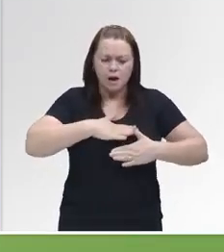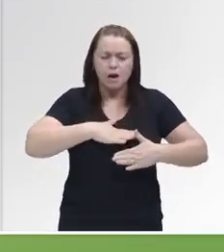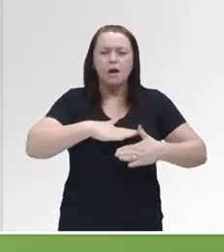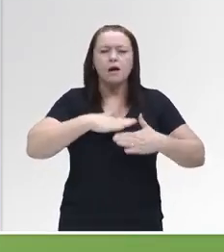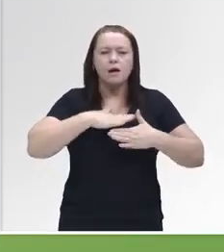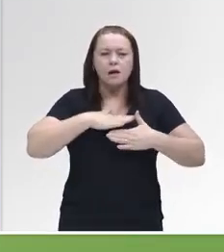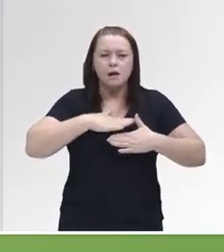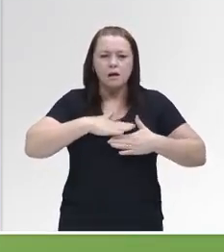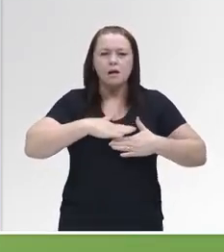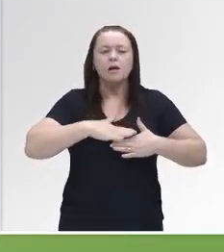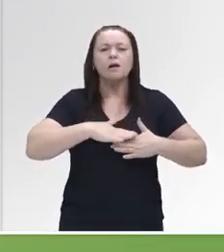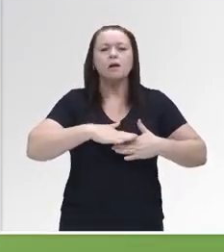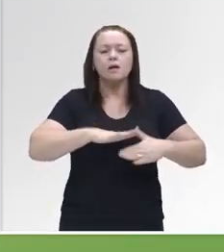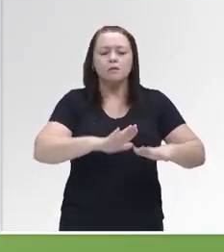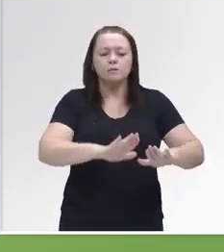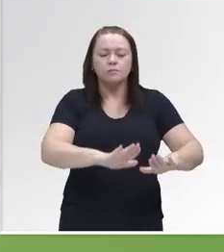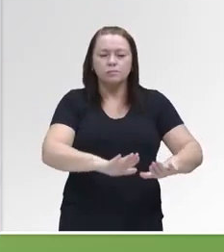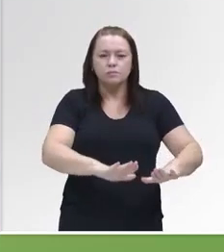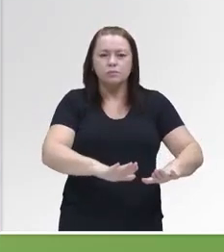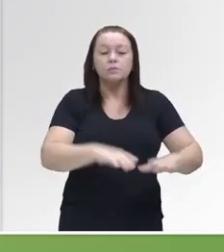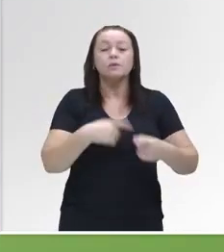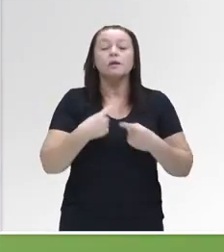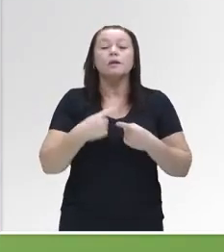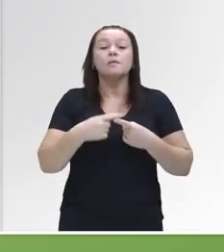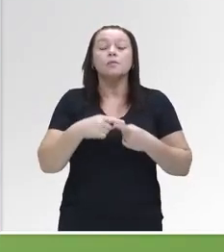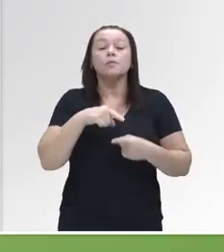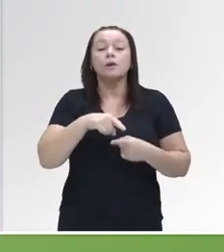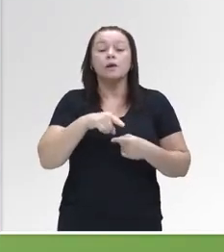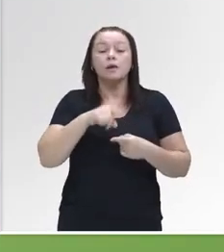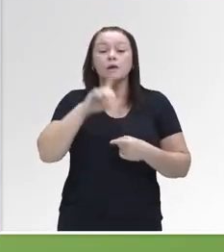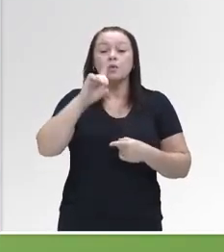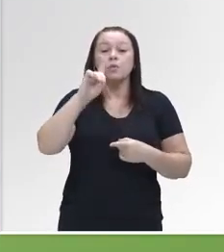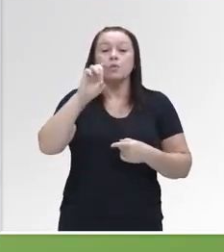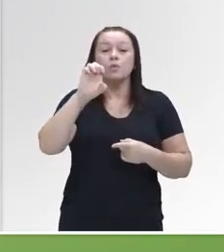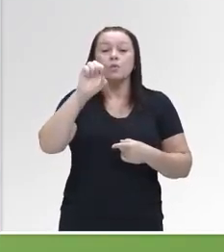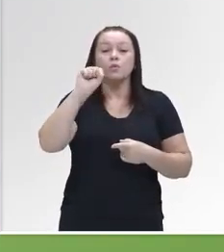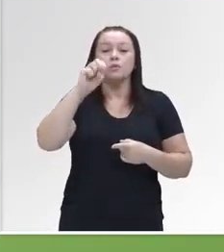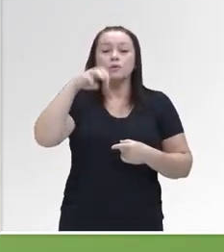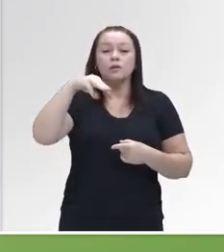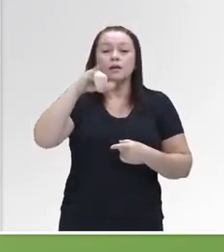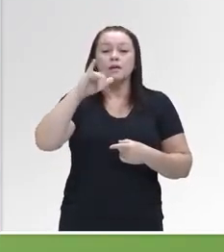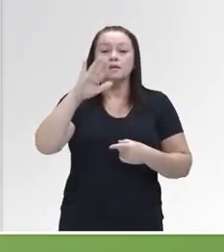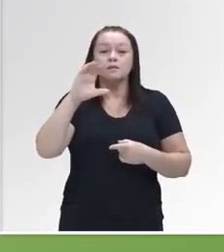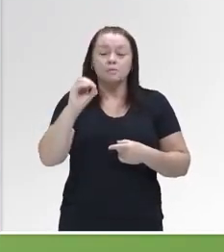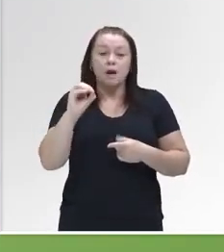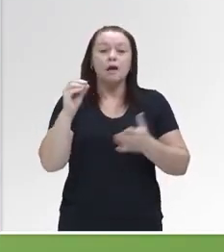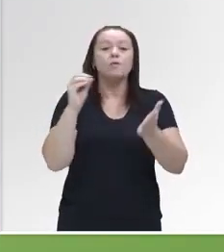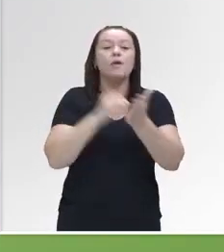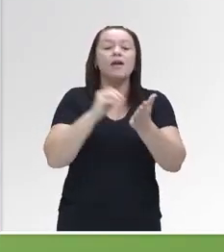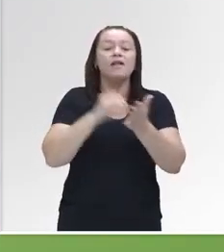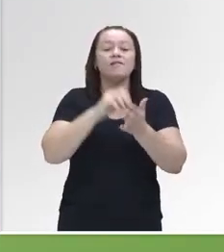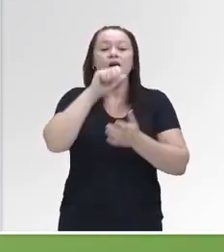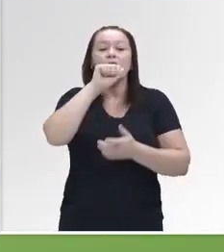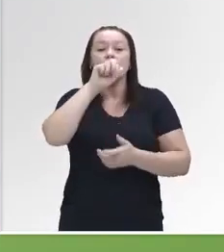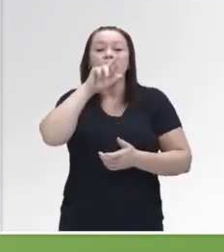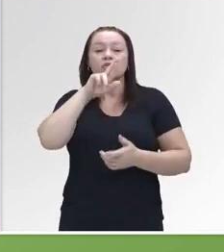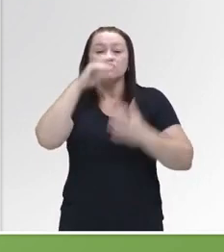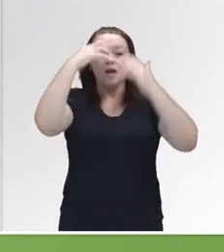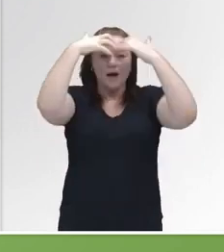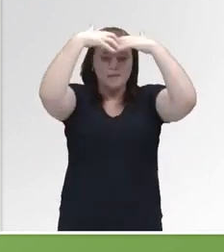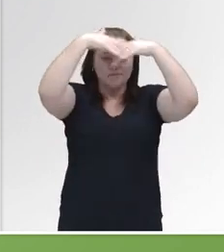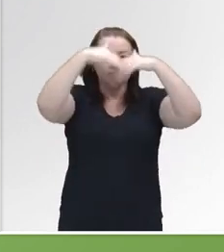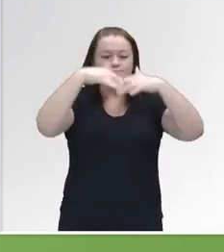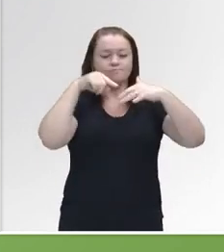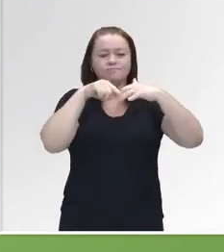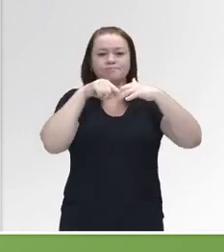desmaio, ela é por parte a falta de oxigenação no cérebro. Isso quer